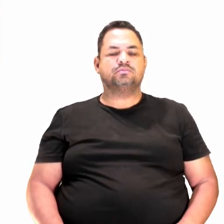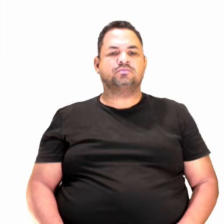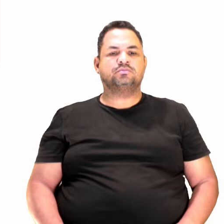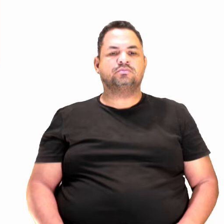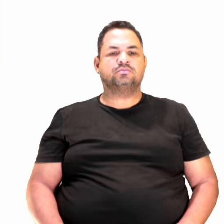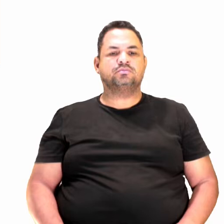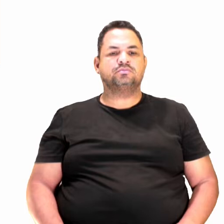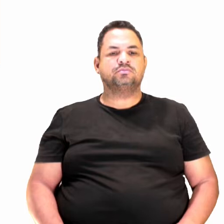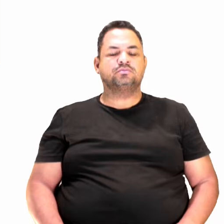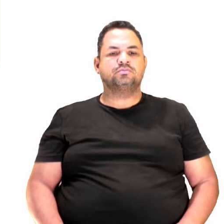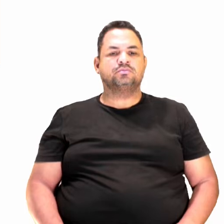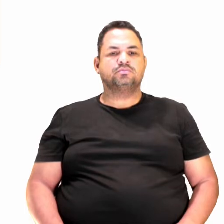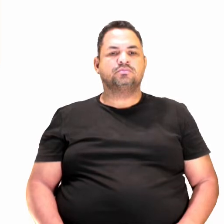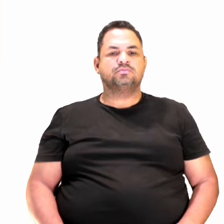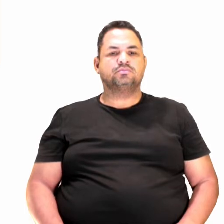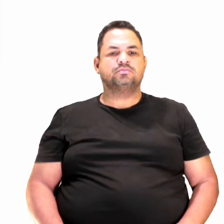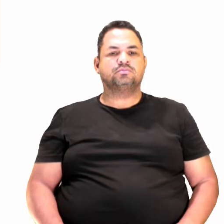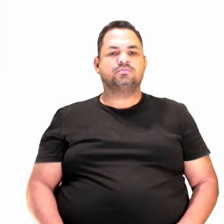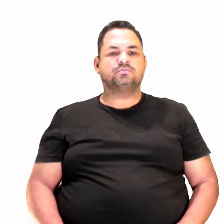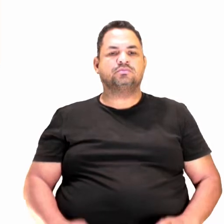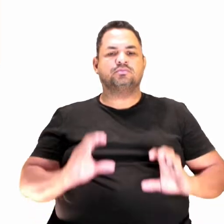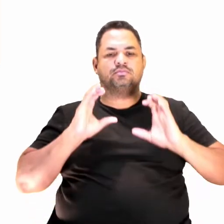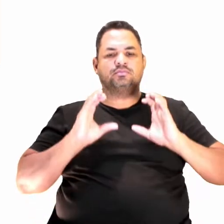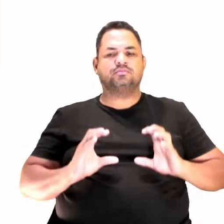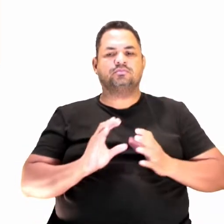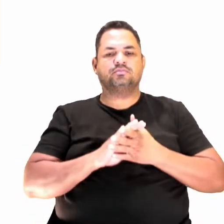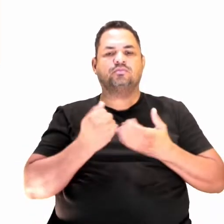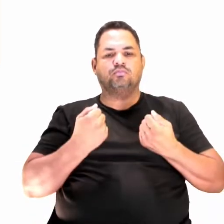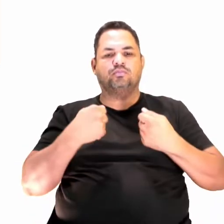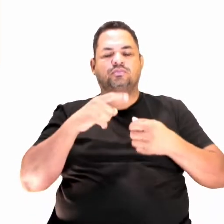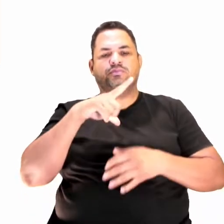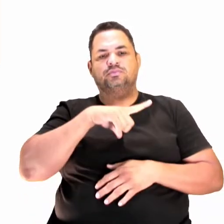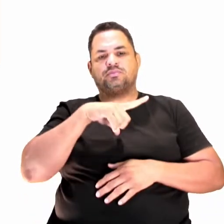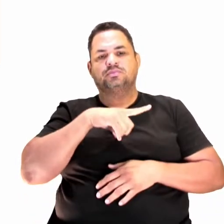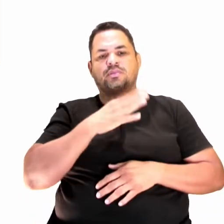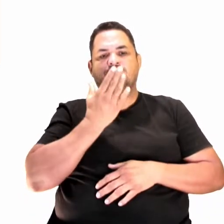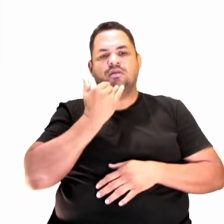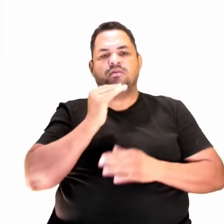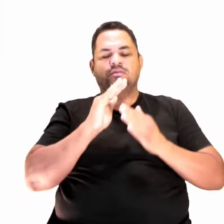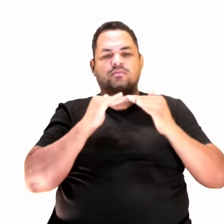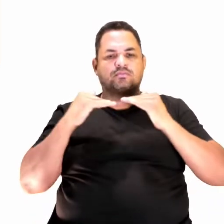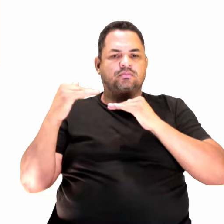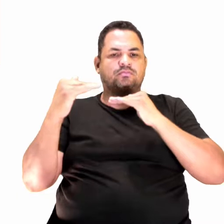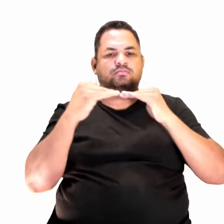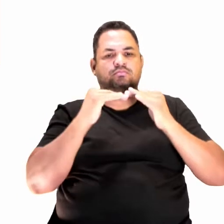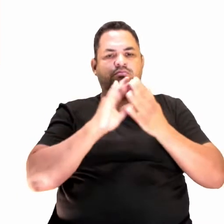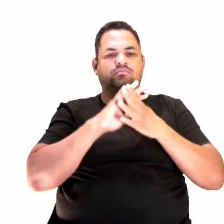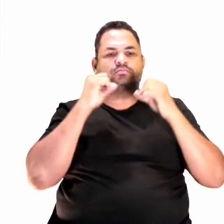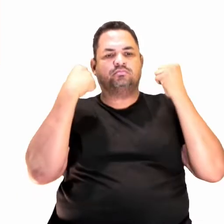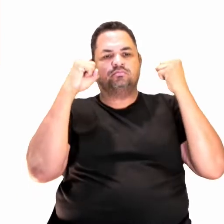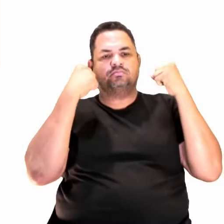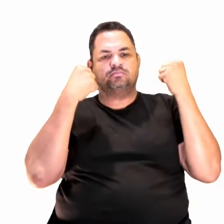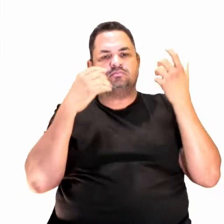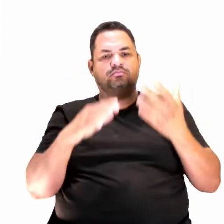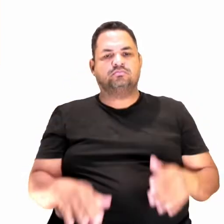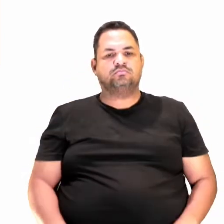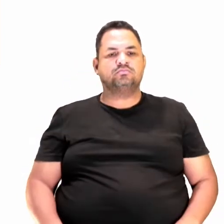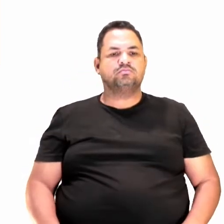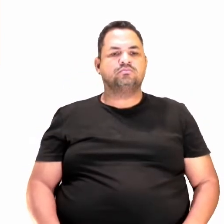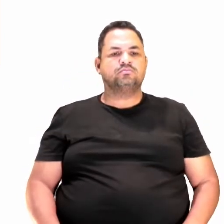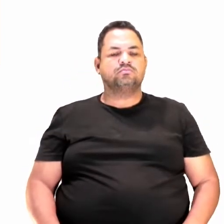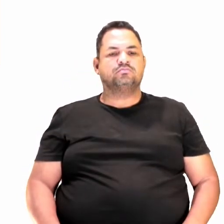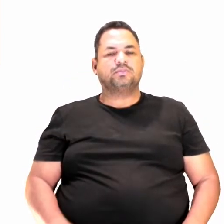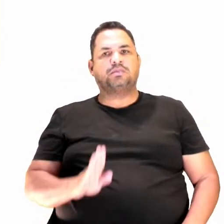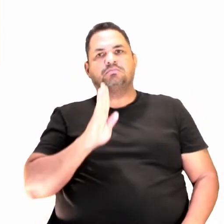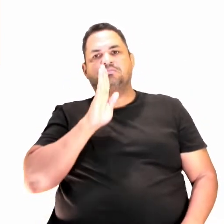other exposures. Ou seja, os comportamentos podem incluir alimentação, padrões, atividades física,